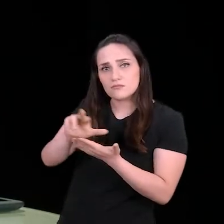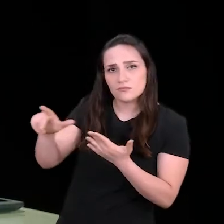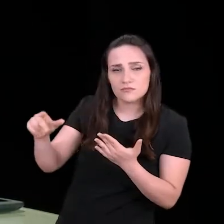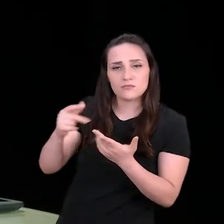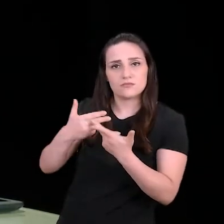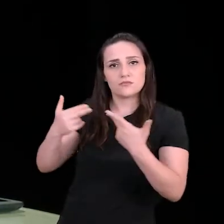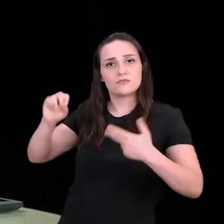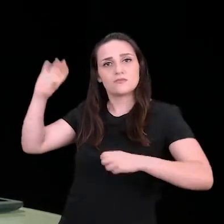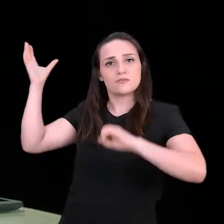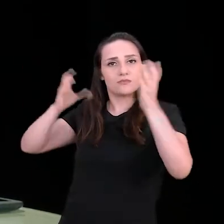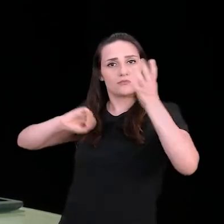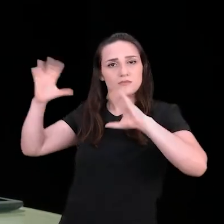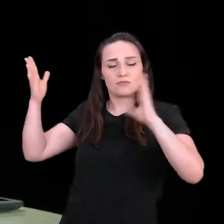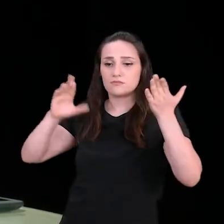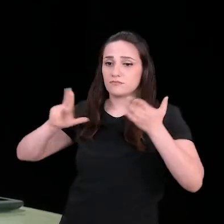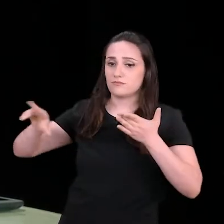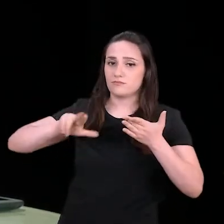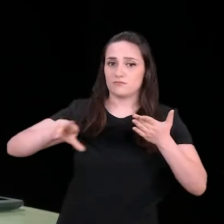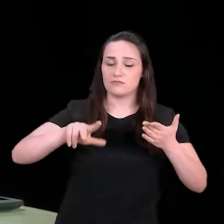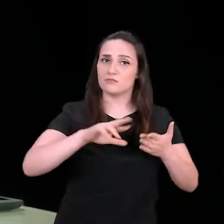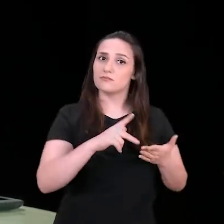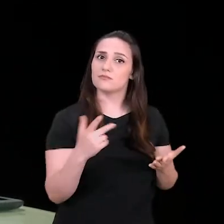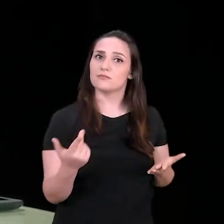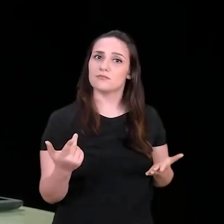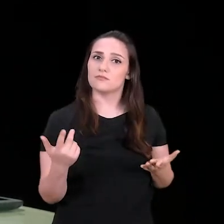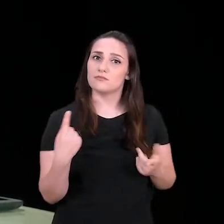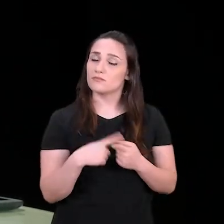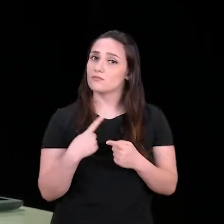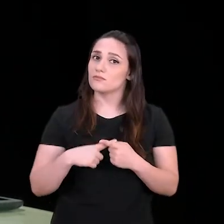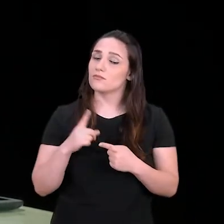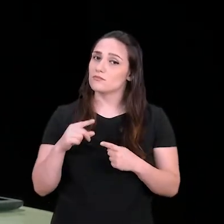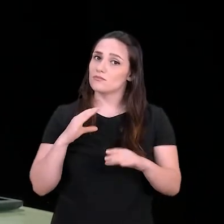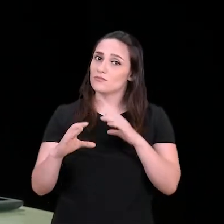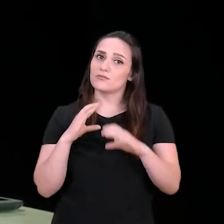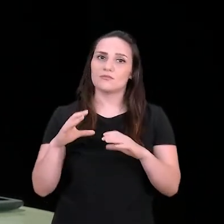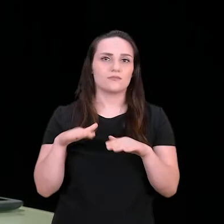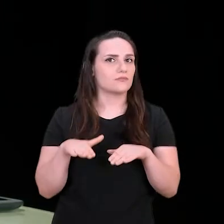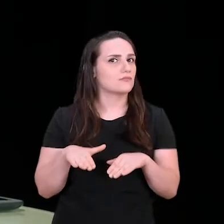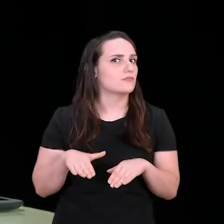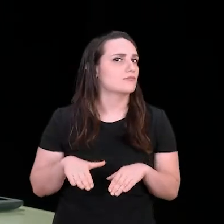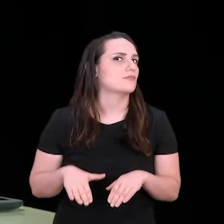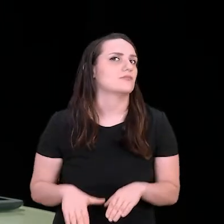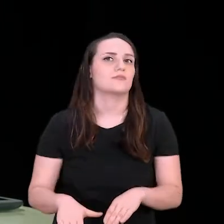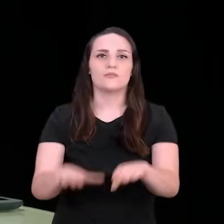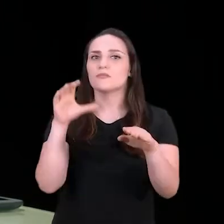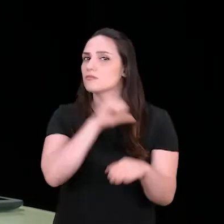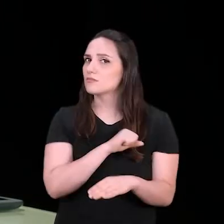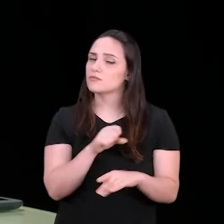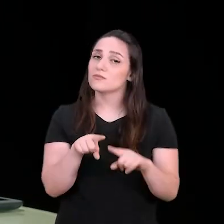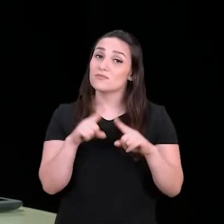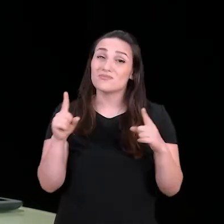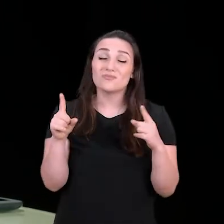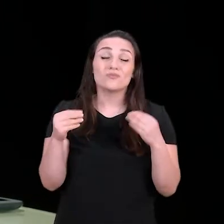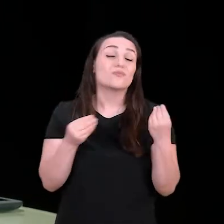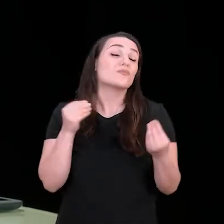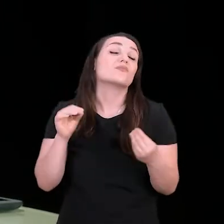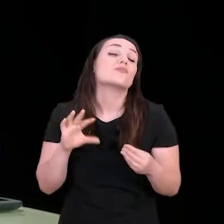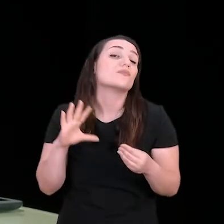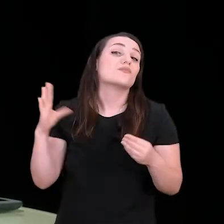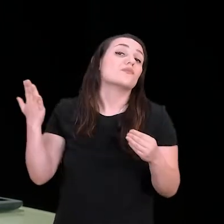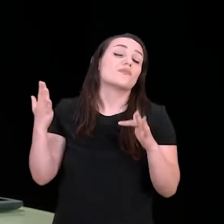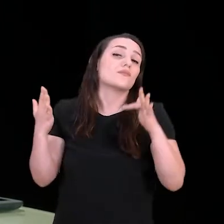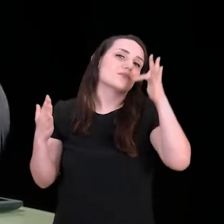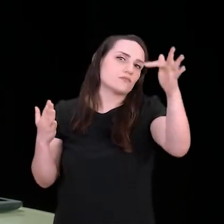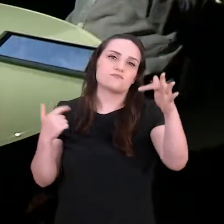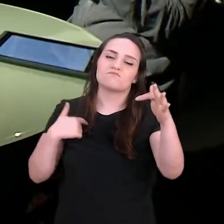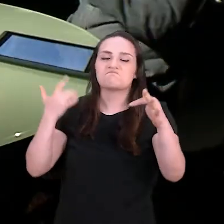vários eventos acontecendo, e aí, para onde isso vai, a gente tem que aguardar que as coisas